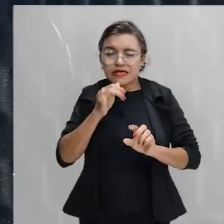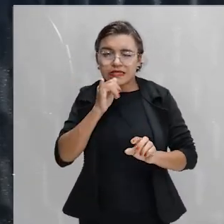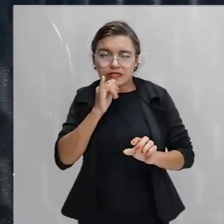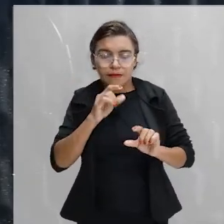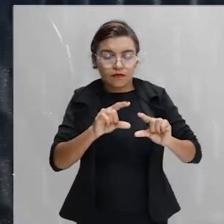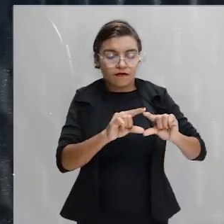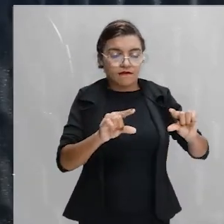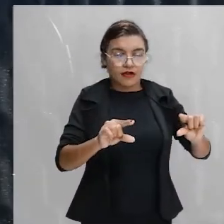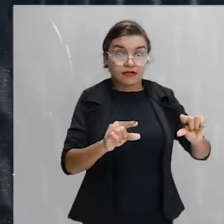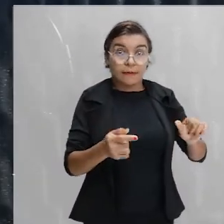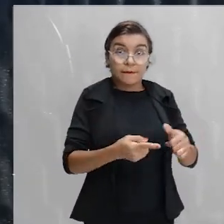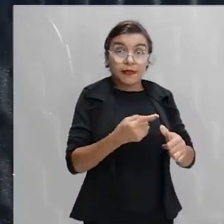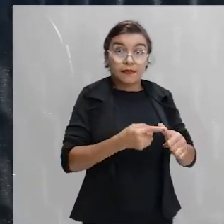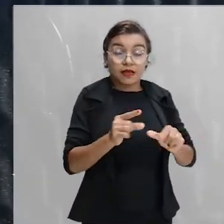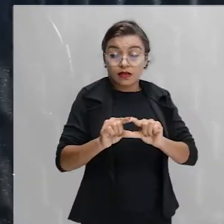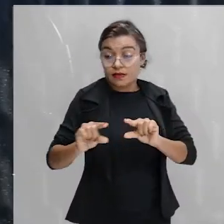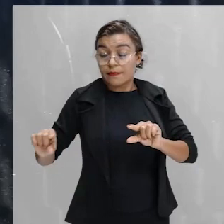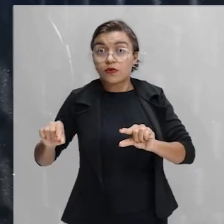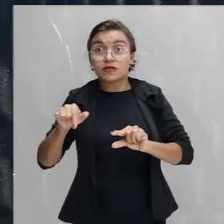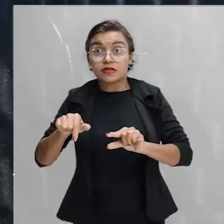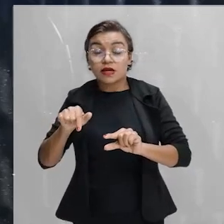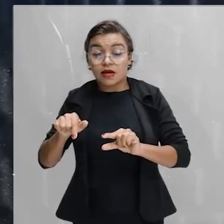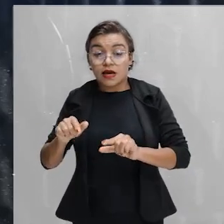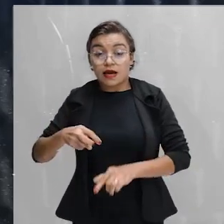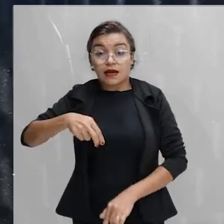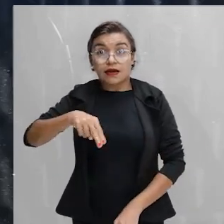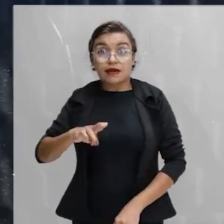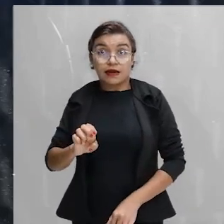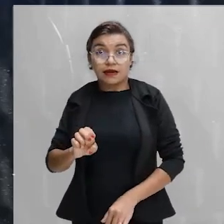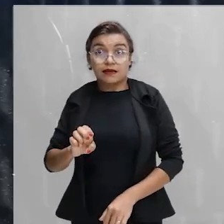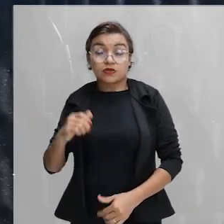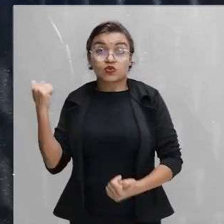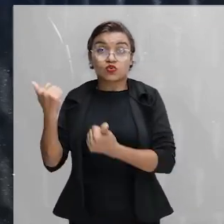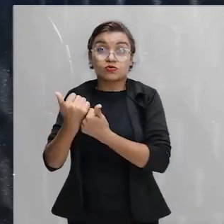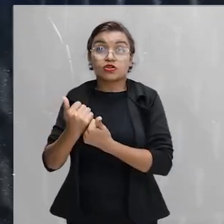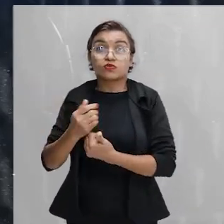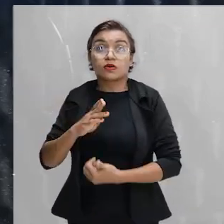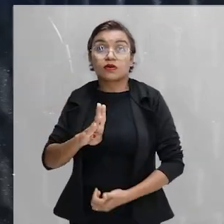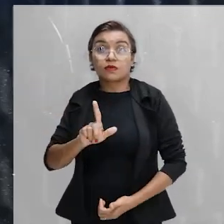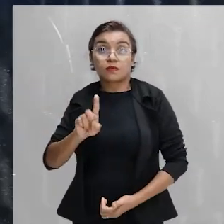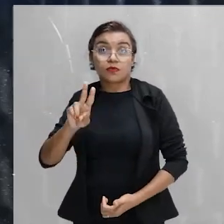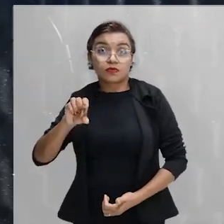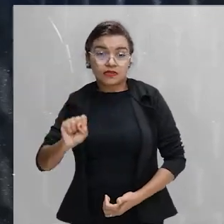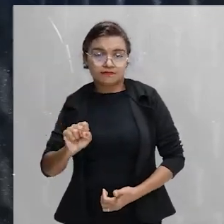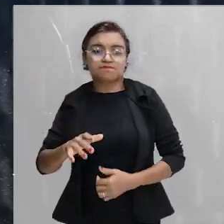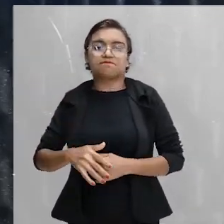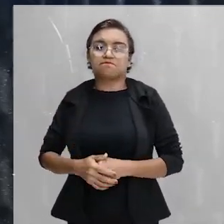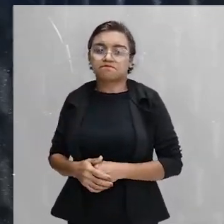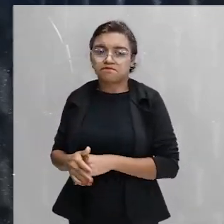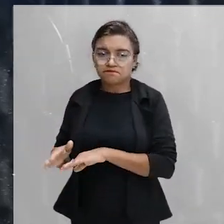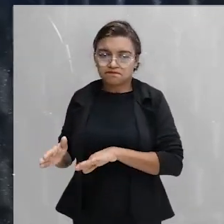que tem a função de ficar no lugar de blusa. Entenderam?